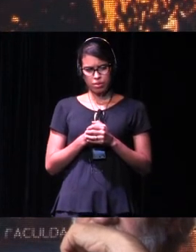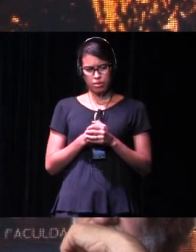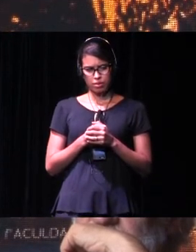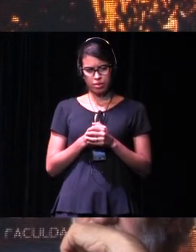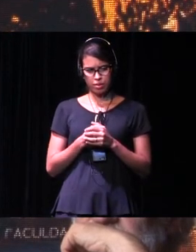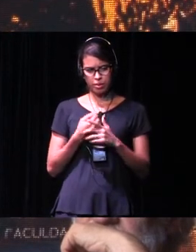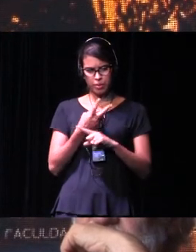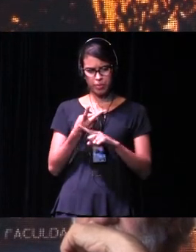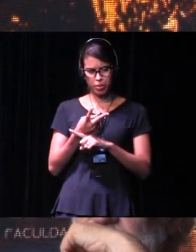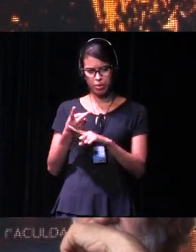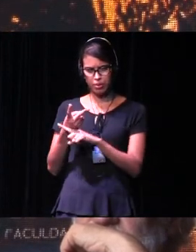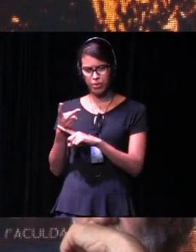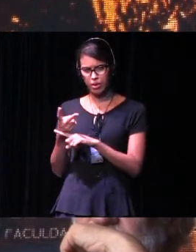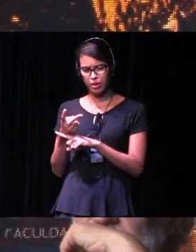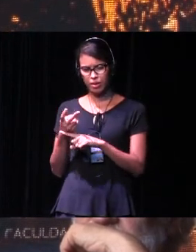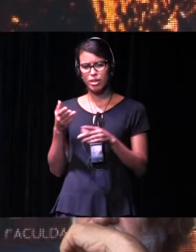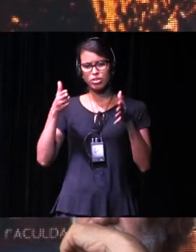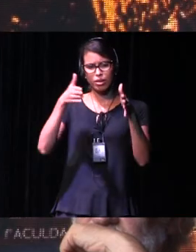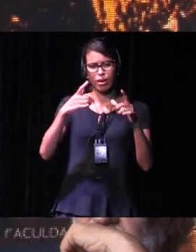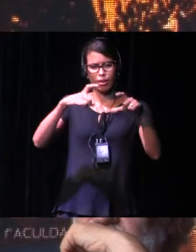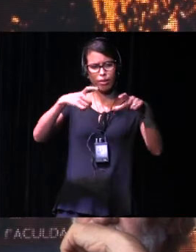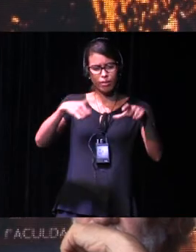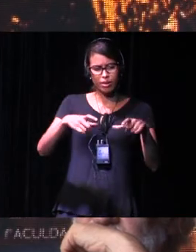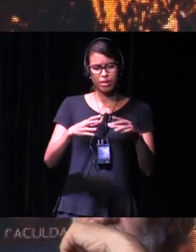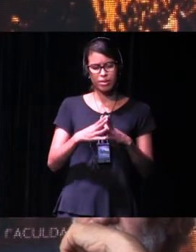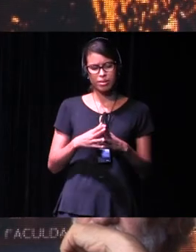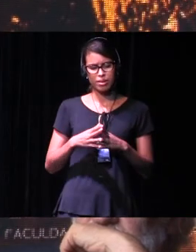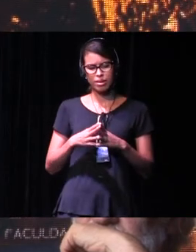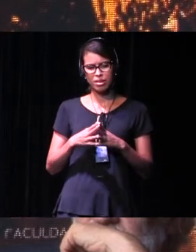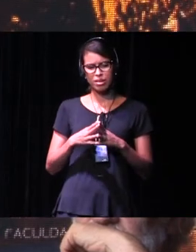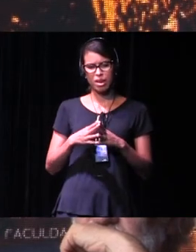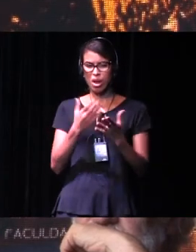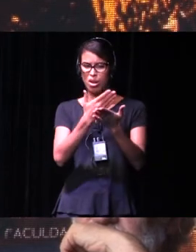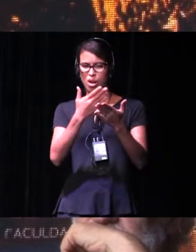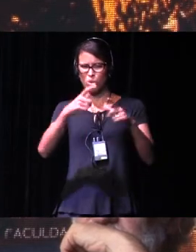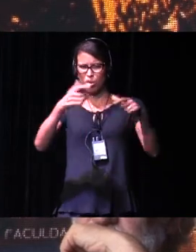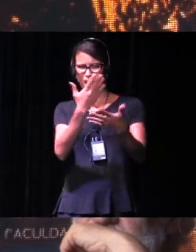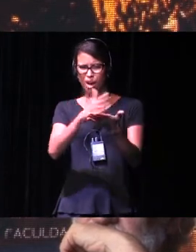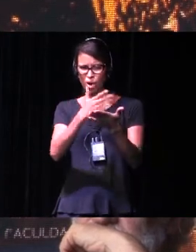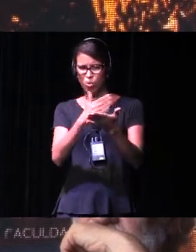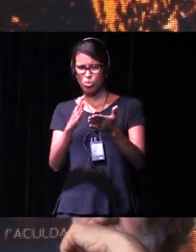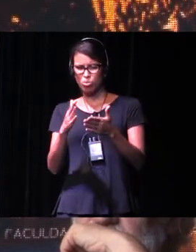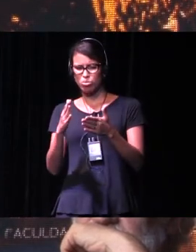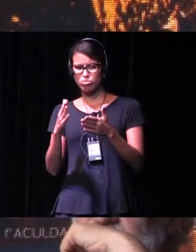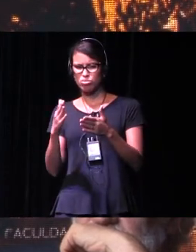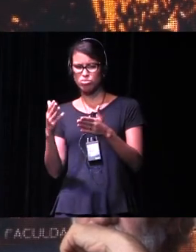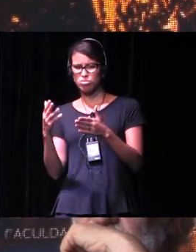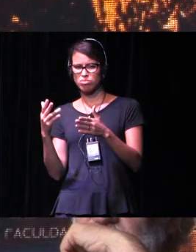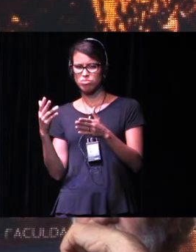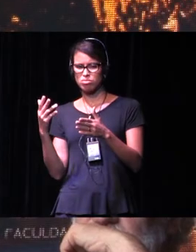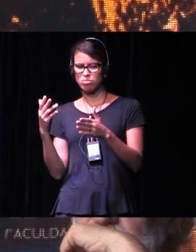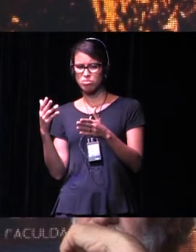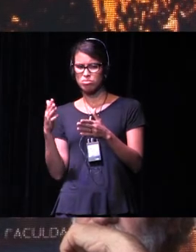explicar um caso. Chegaram alguns lugares que tinham sido invadidos por creches